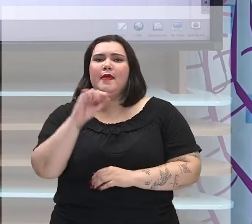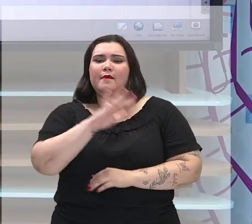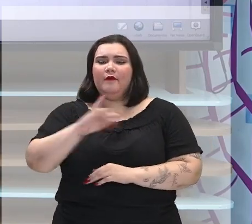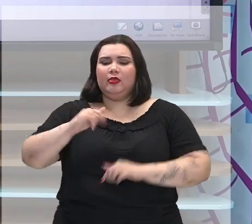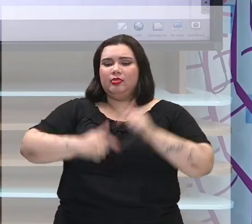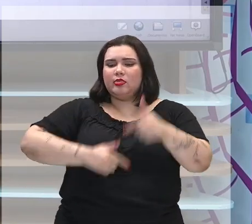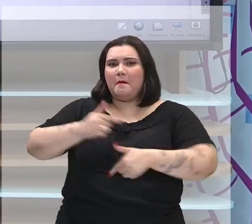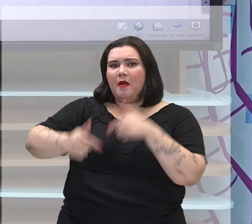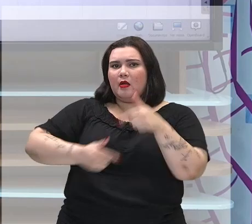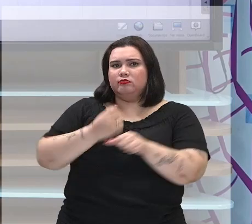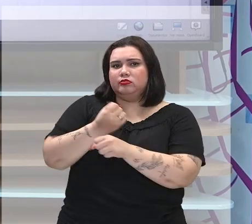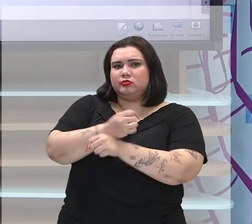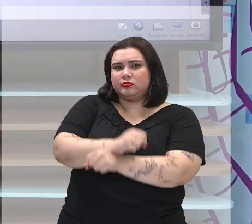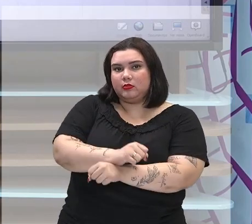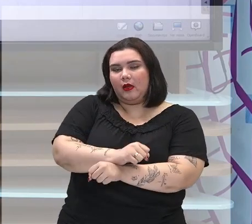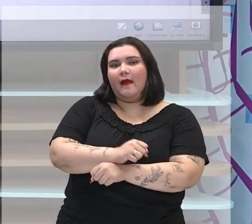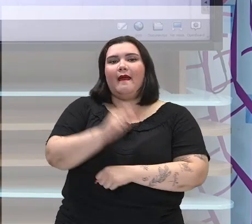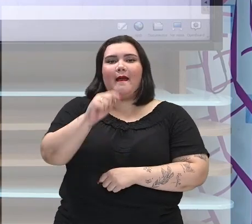Será uma mão de obra